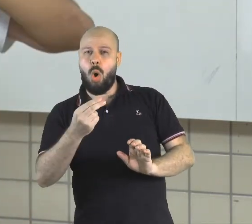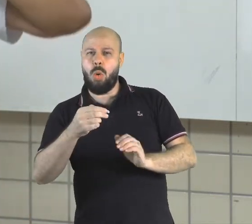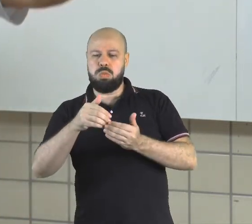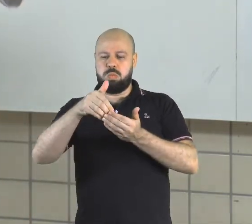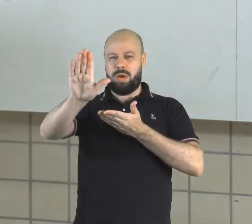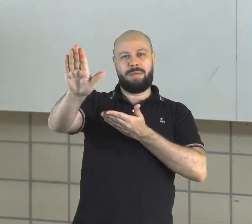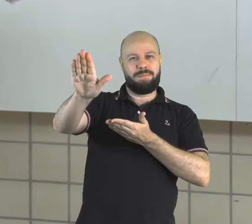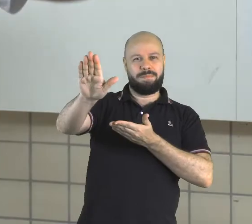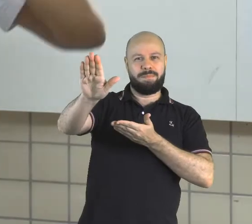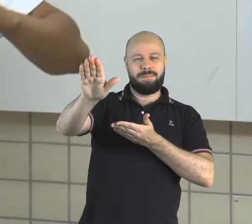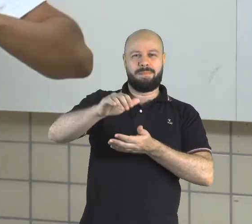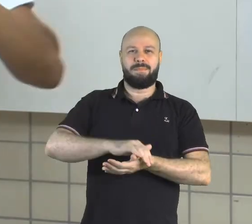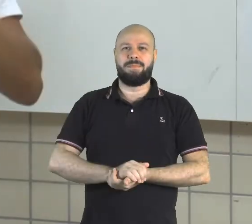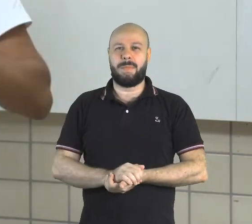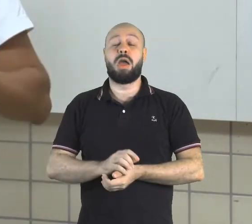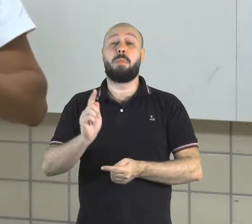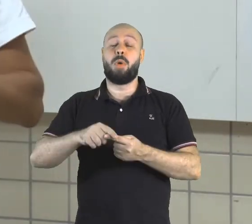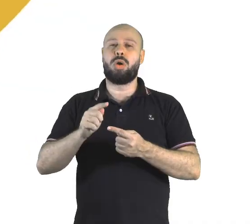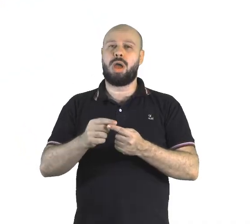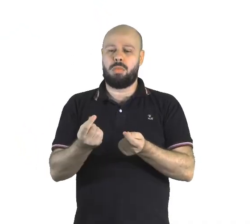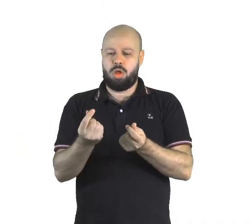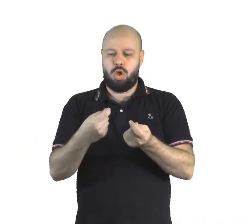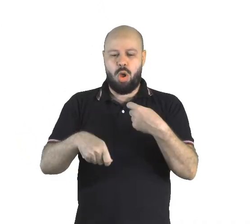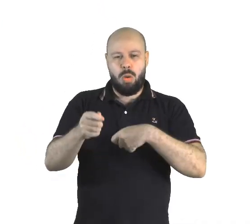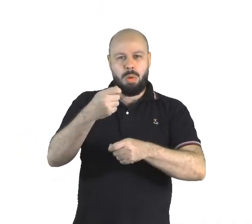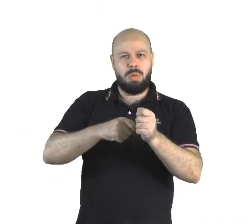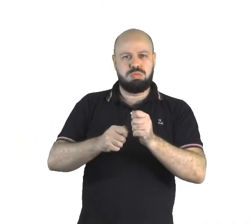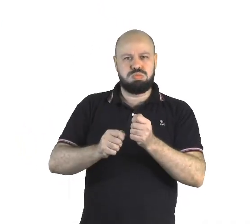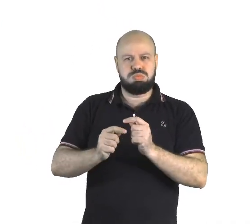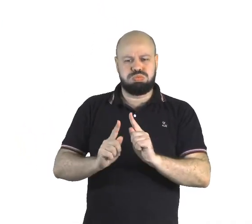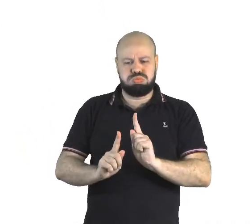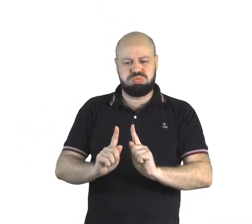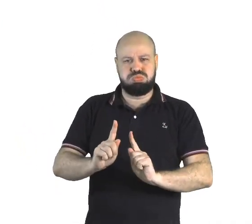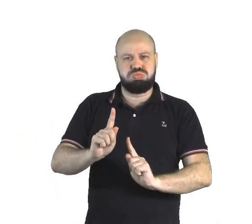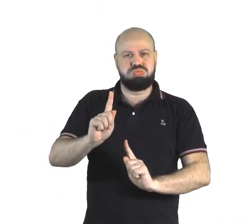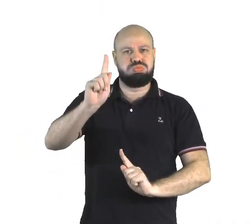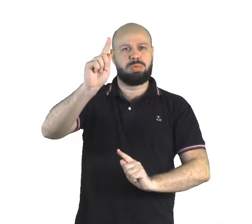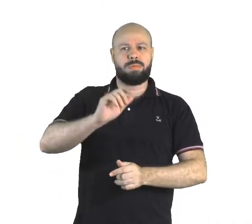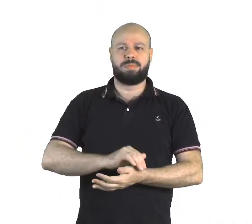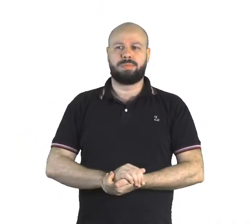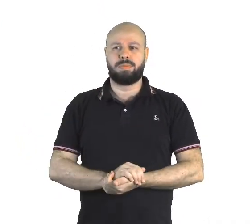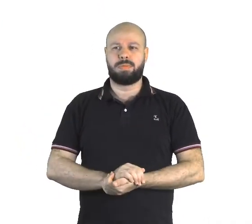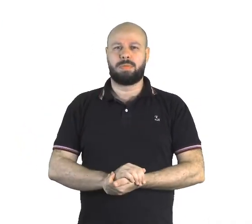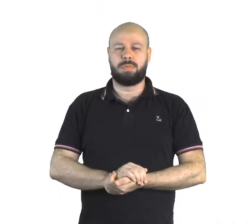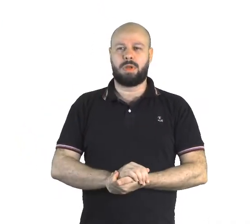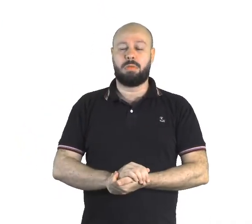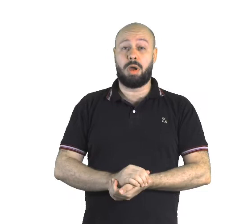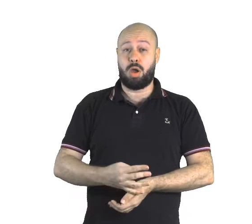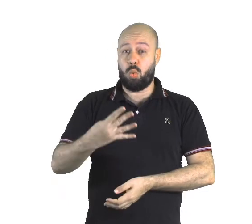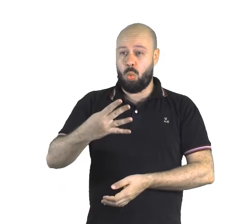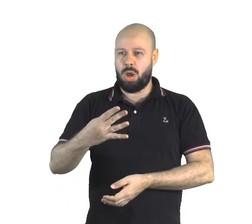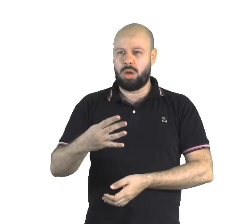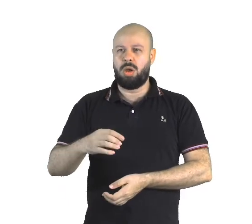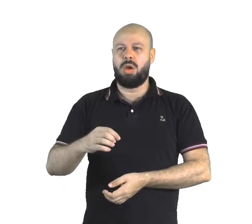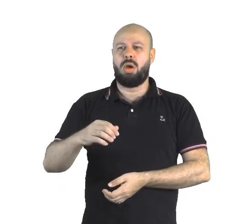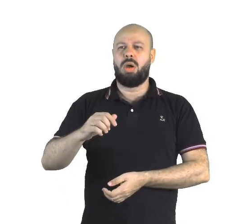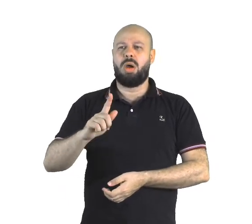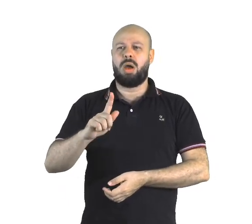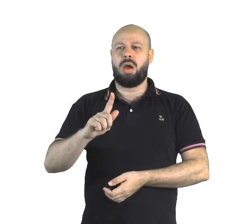crescendo de forma enorme, gigantesca. Logo em seguida, a gente encontra Ernesto Garrastazu